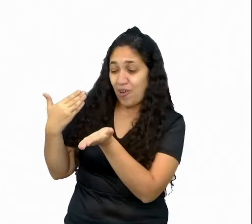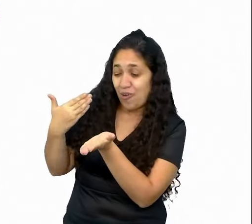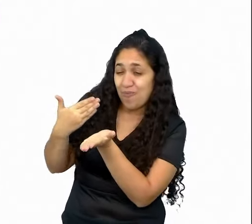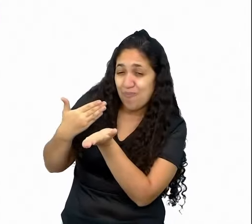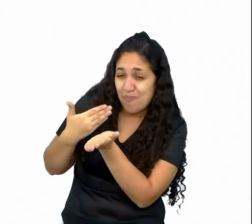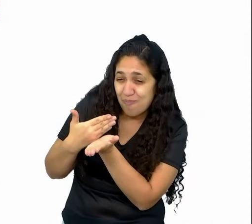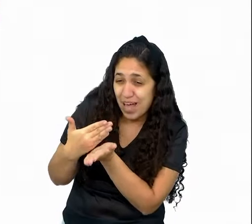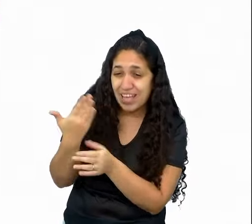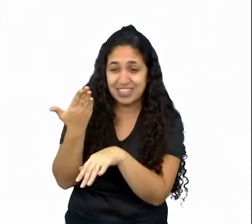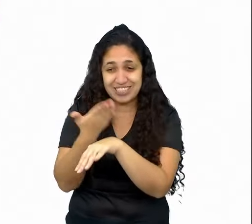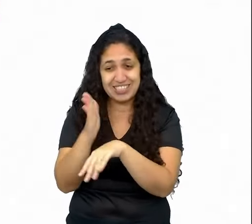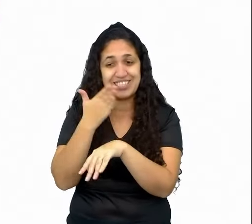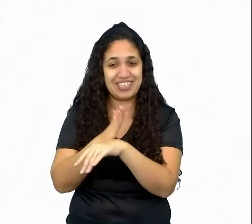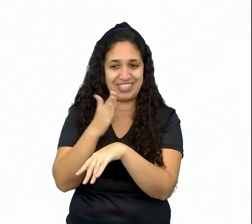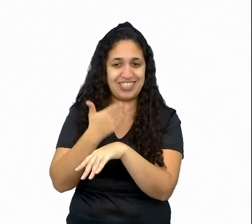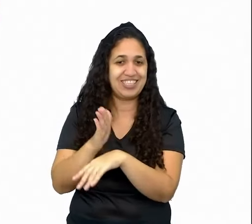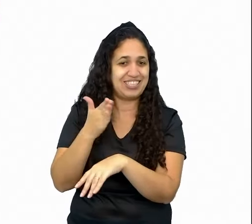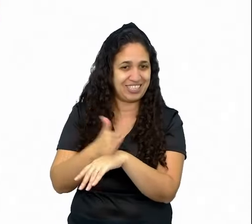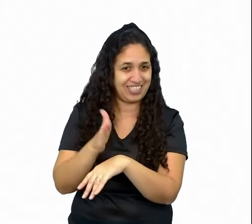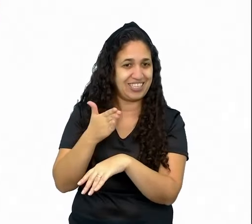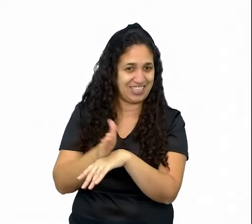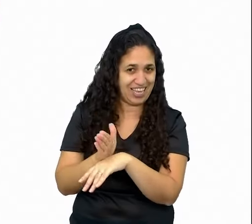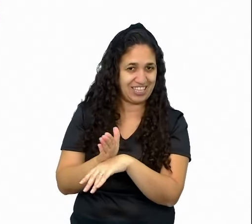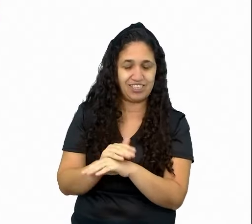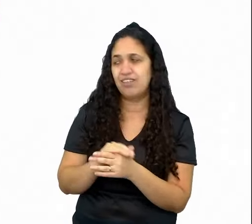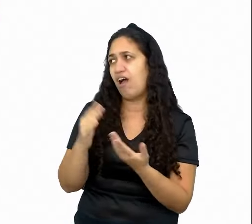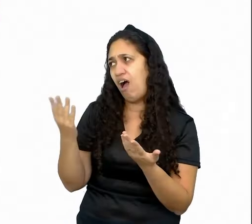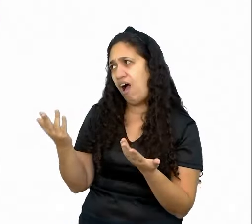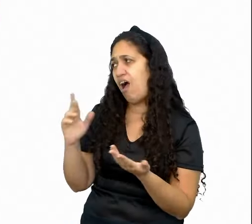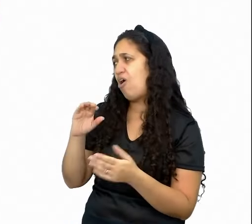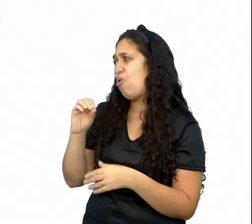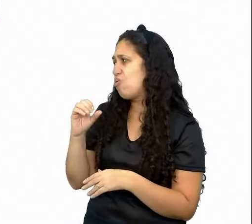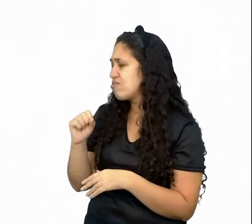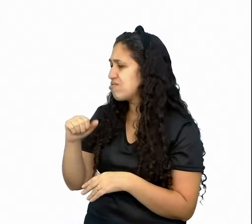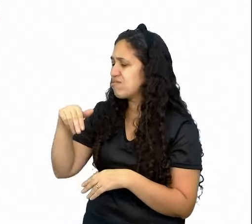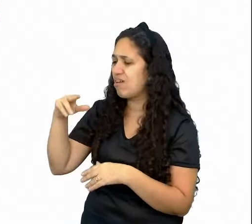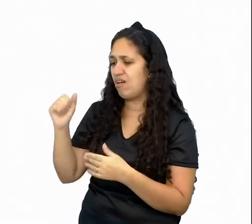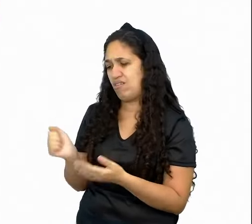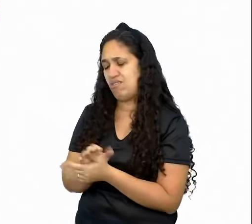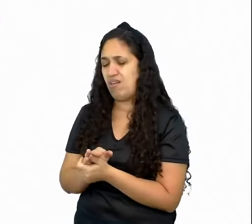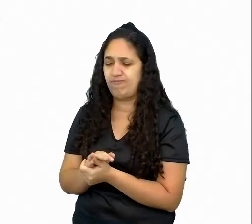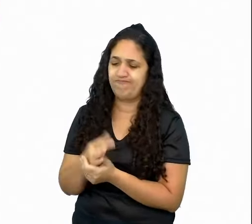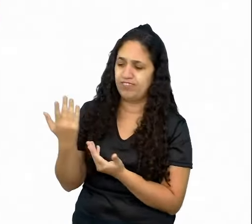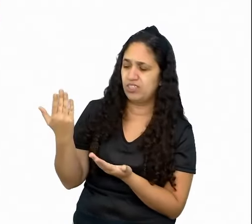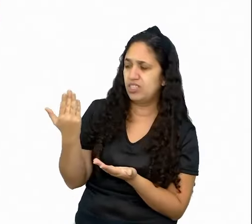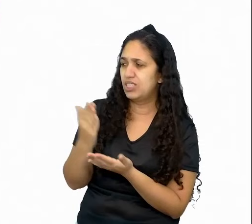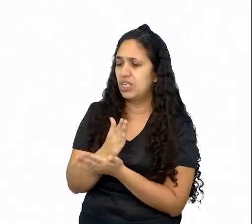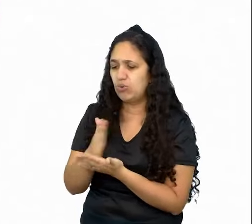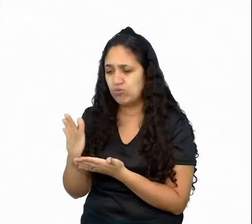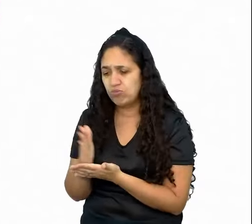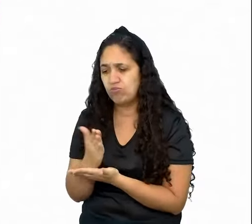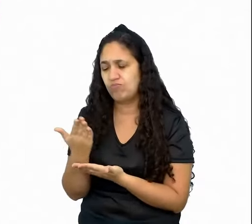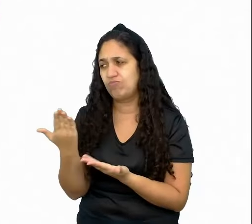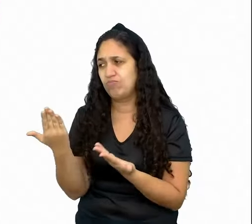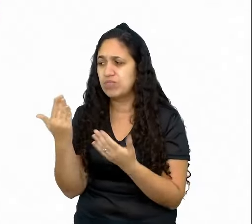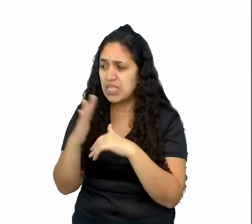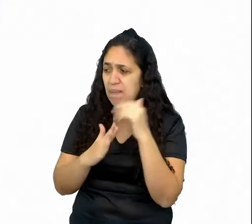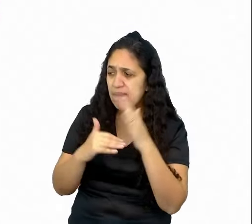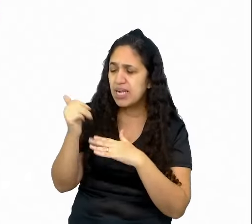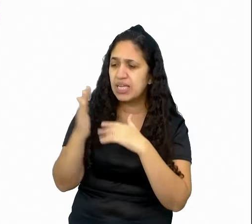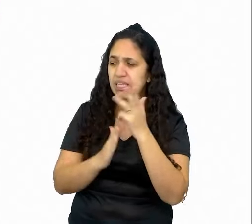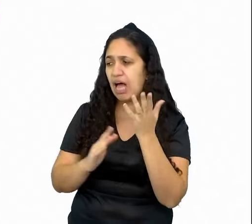esse exercício, né? Vocês vão falar, Rosana, mas algumas das